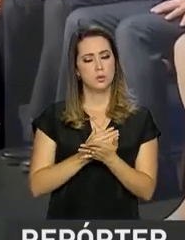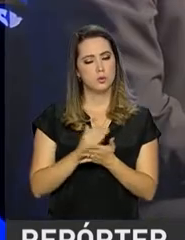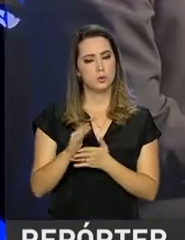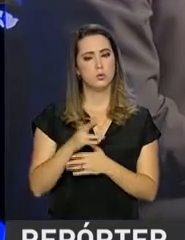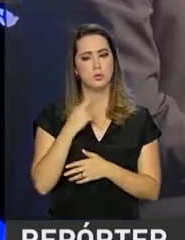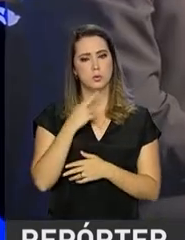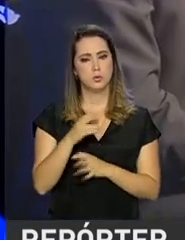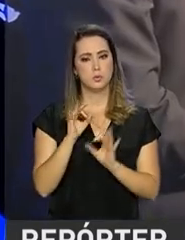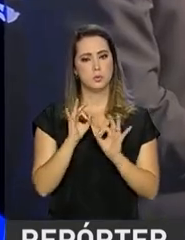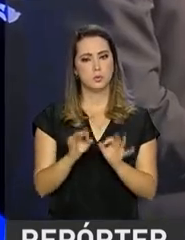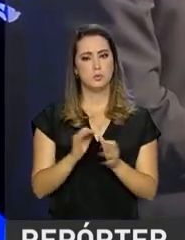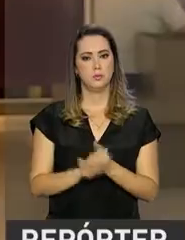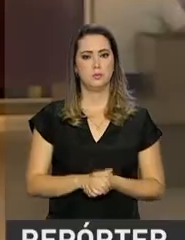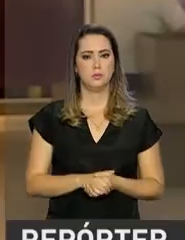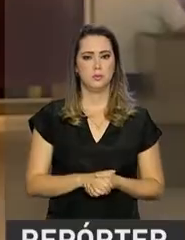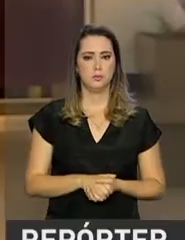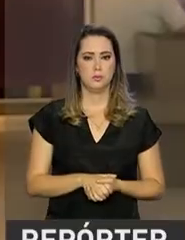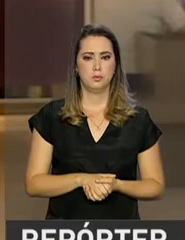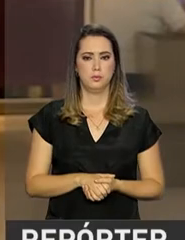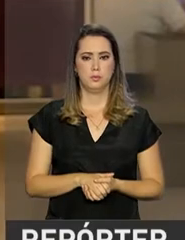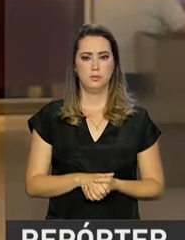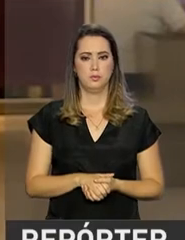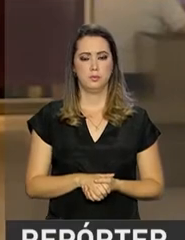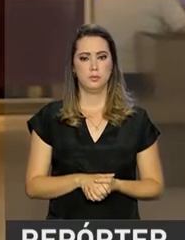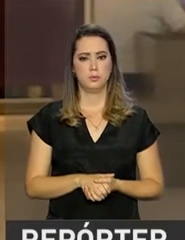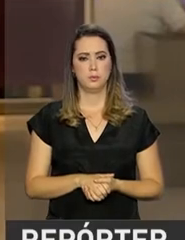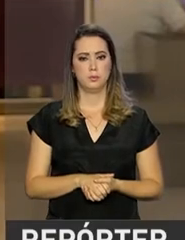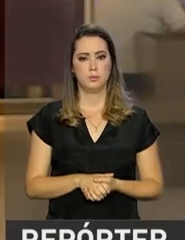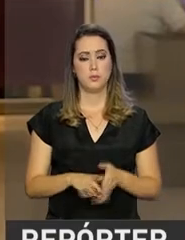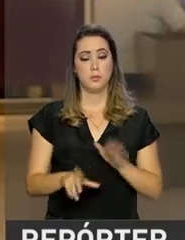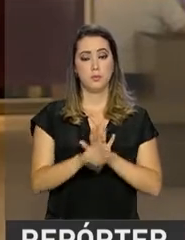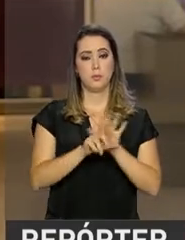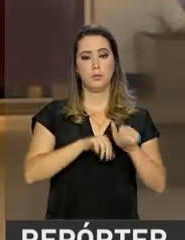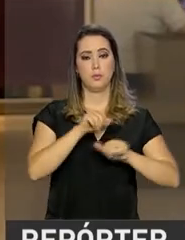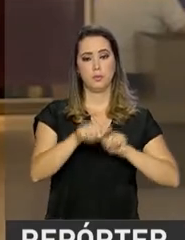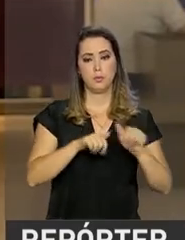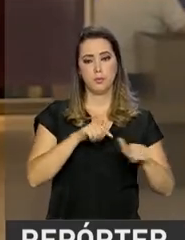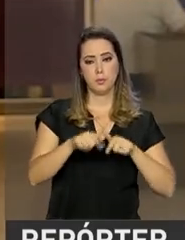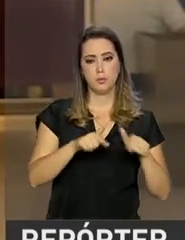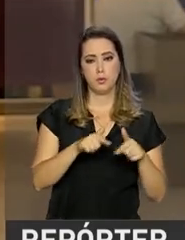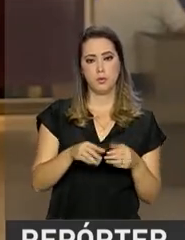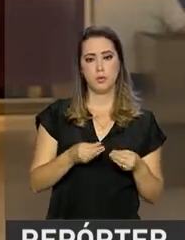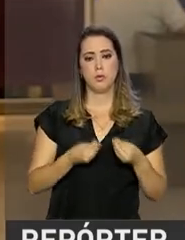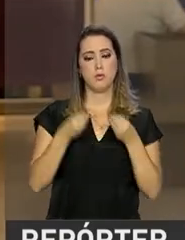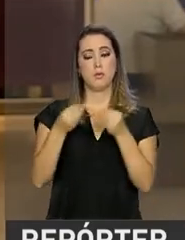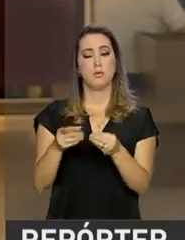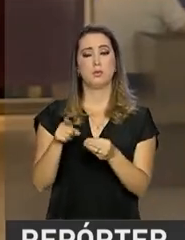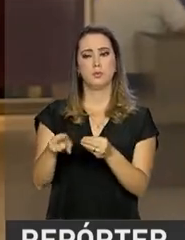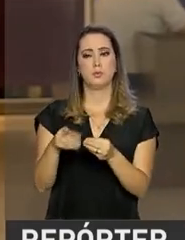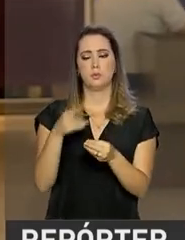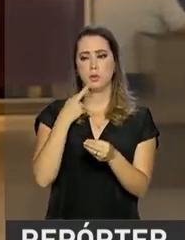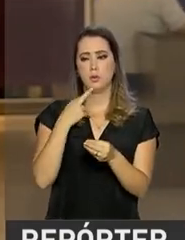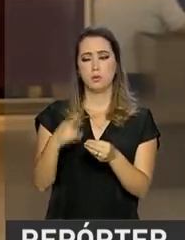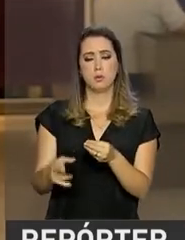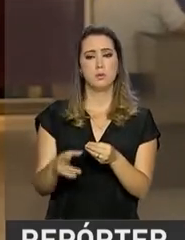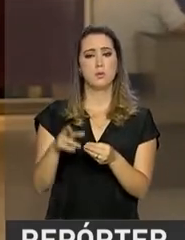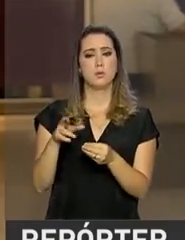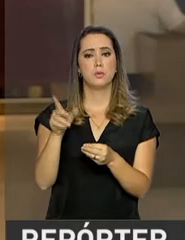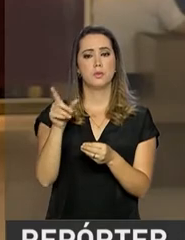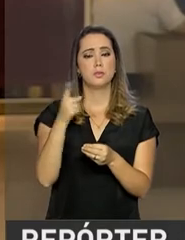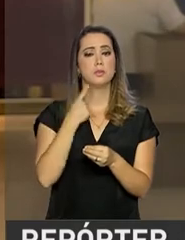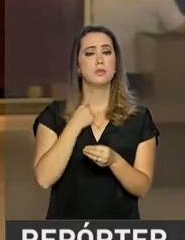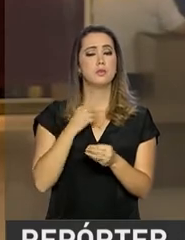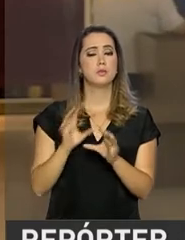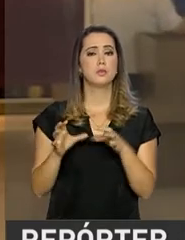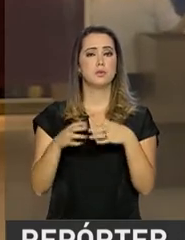resultados positivos ela veio pra atender anseios é da